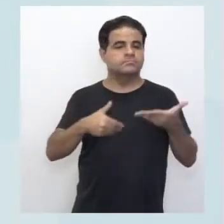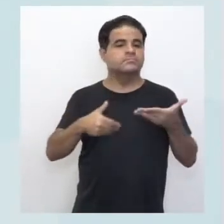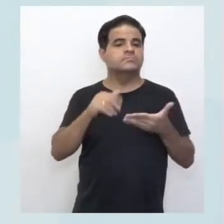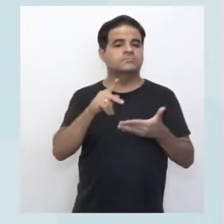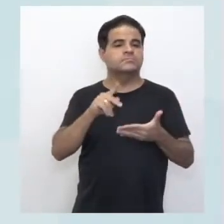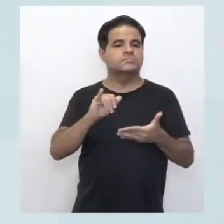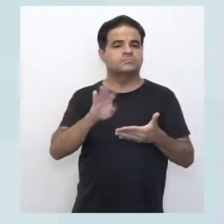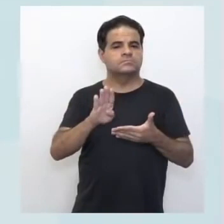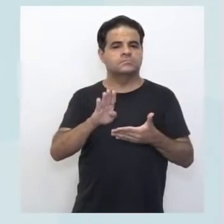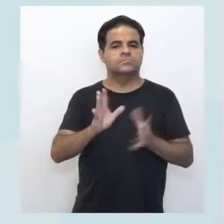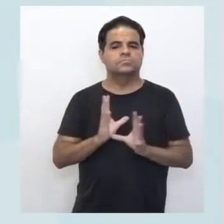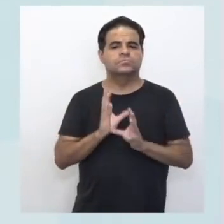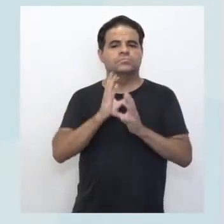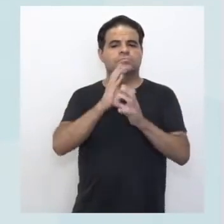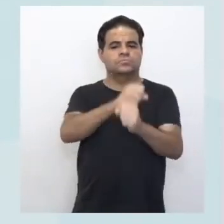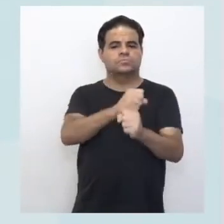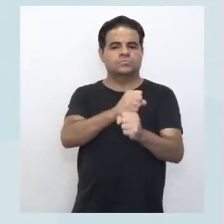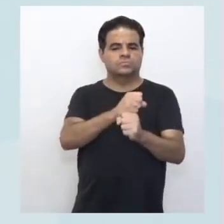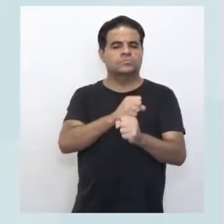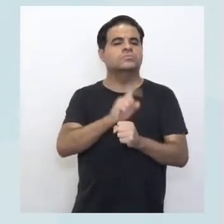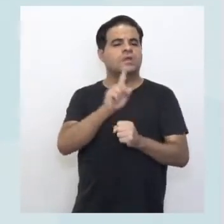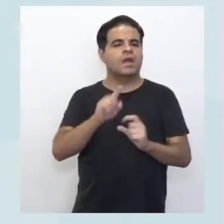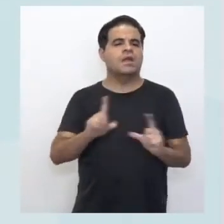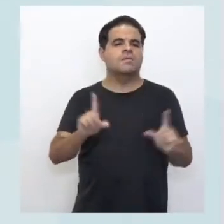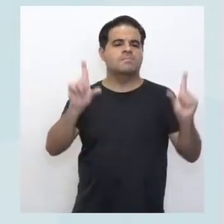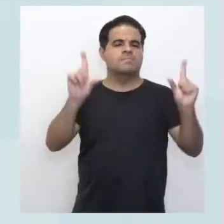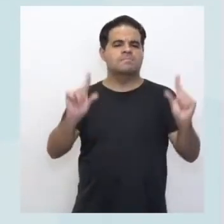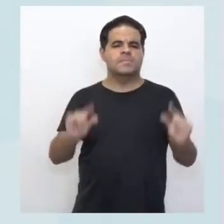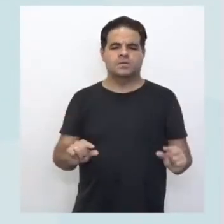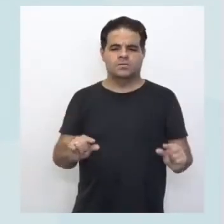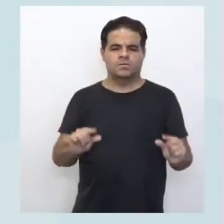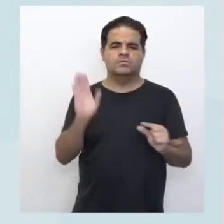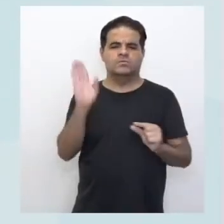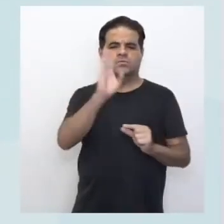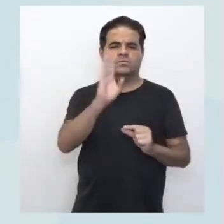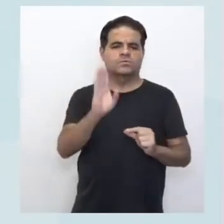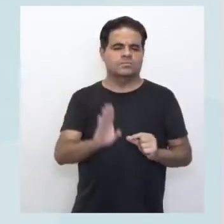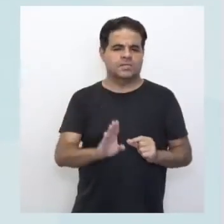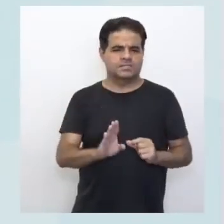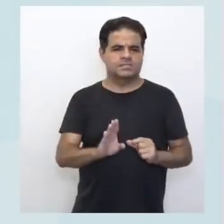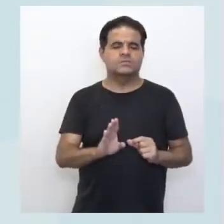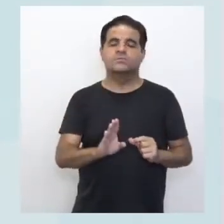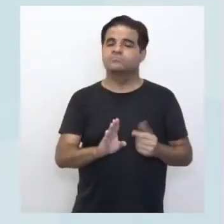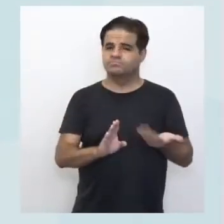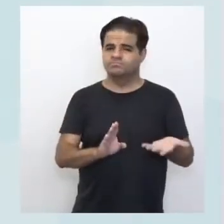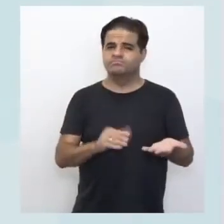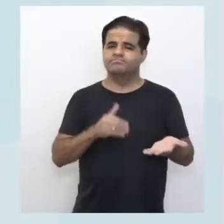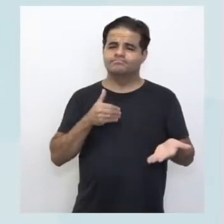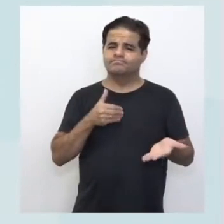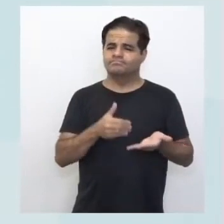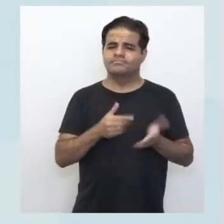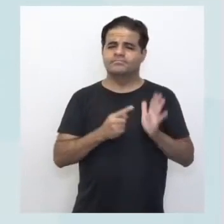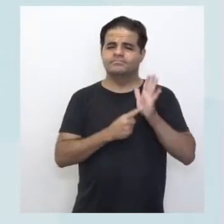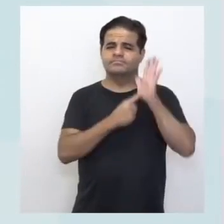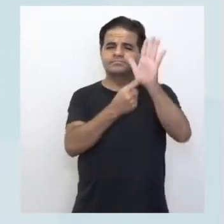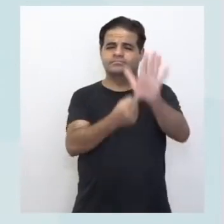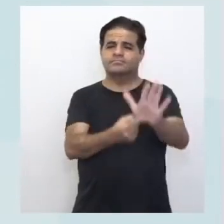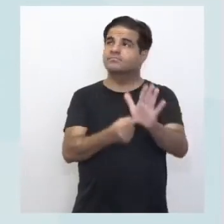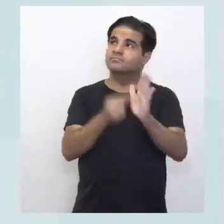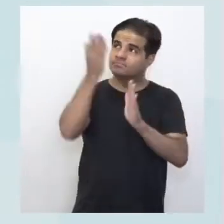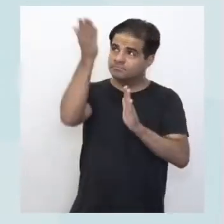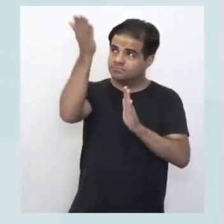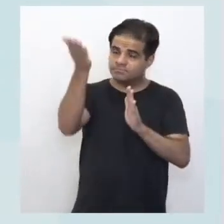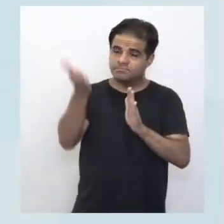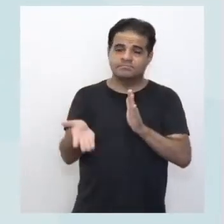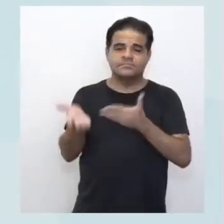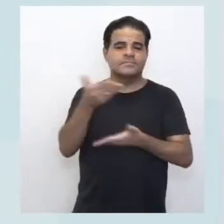PIB com o total da população, que é bem menor do que o Brasil, por exemplo, né, que ele acaba nem aparecendo aqui nessa relação, porque a gente